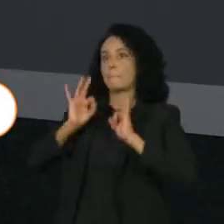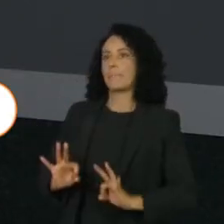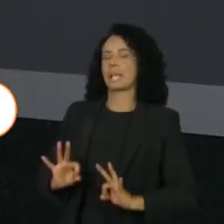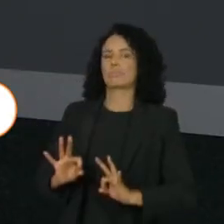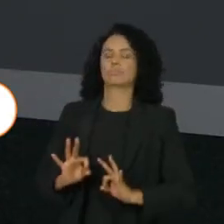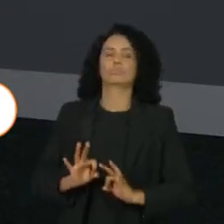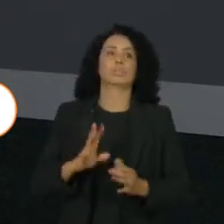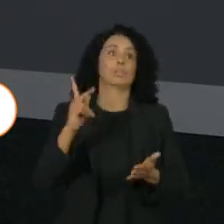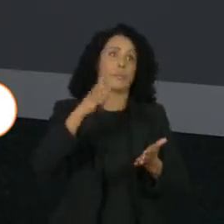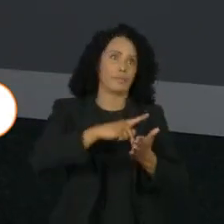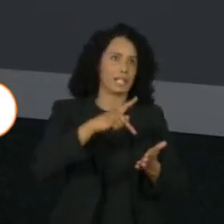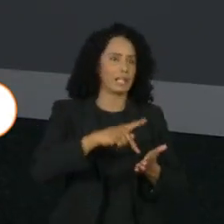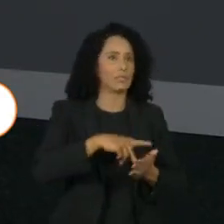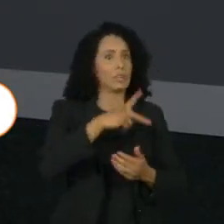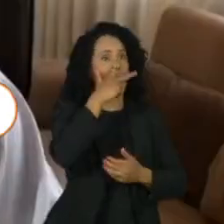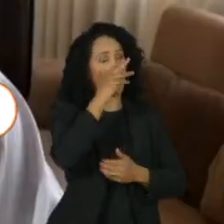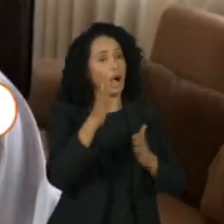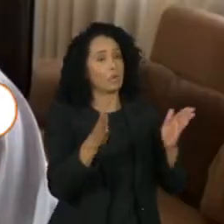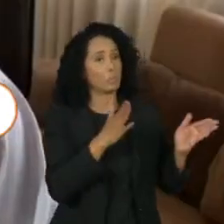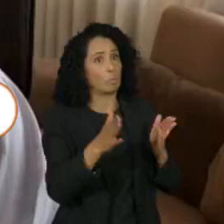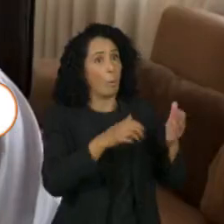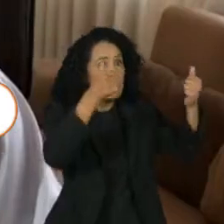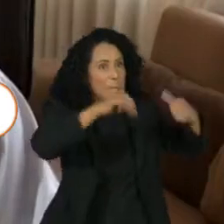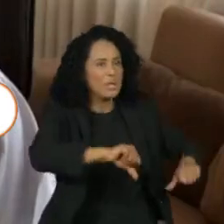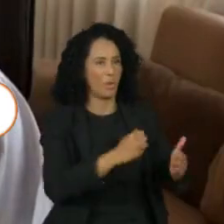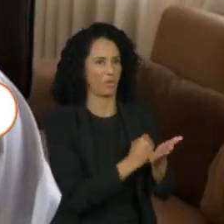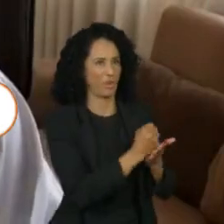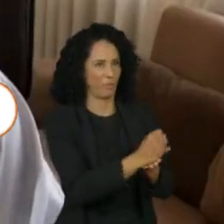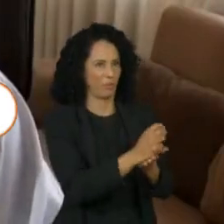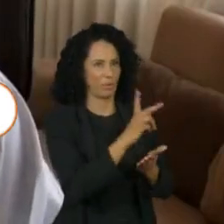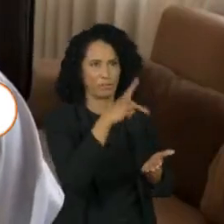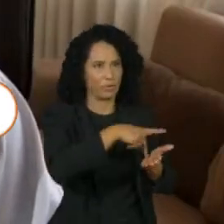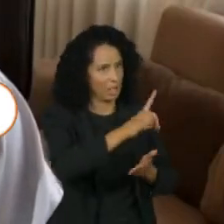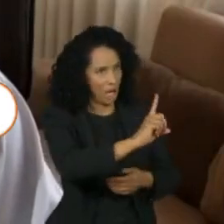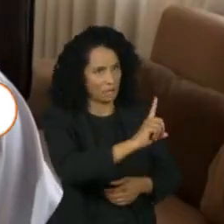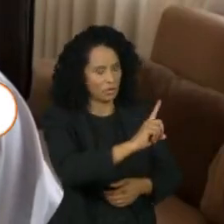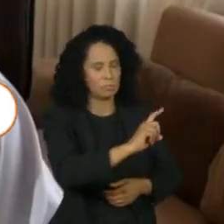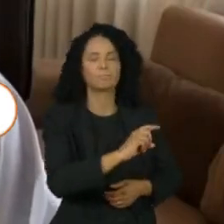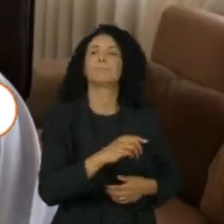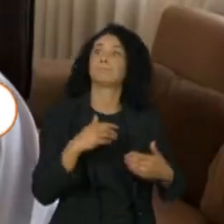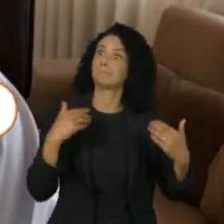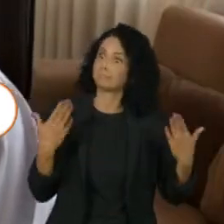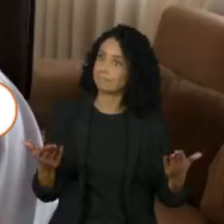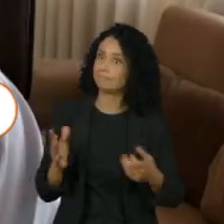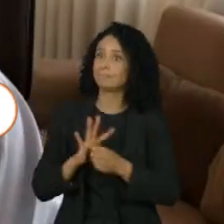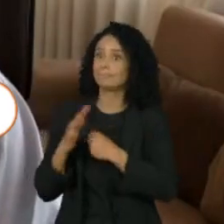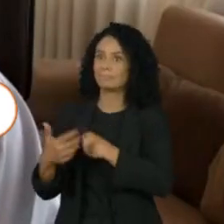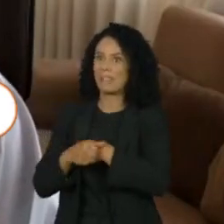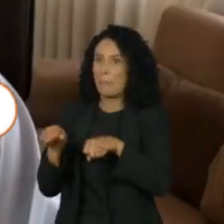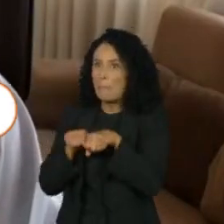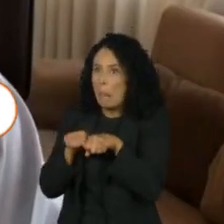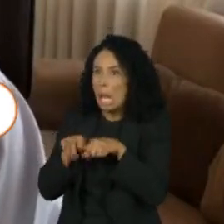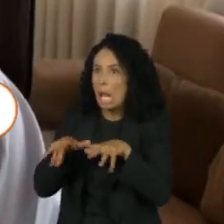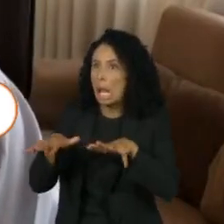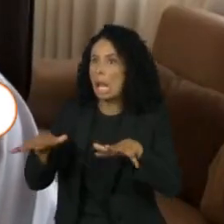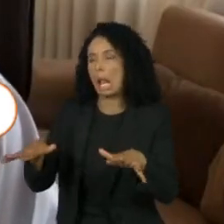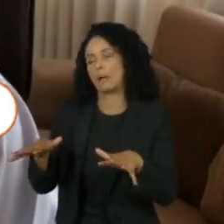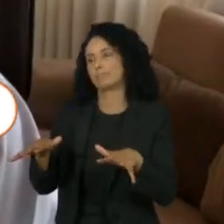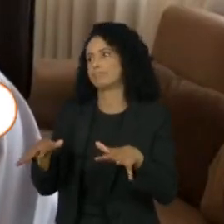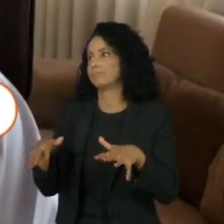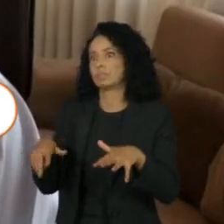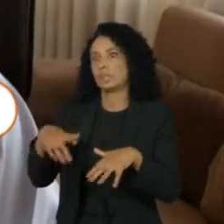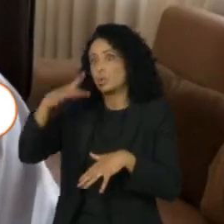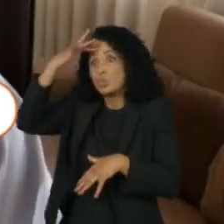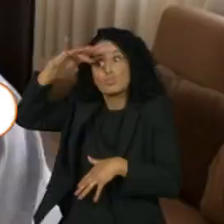já passou, que não é uma bem a verdade, né? As pandemias, elas são imprevisíveis, porque nós estamos lidando com fenômenos naturais